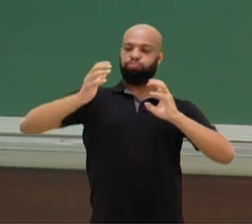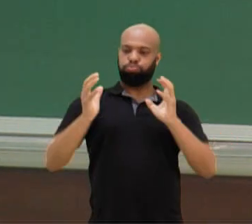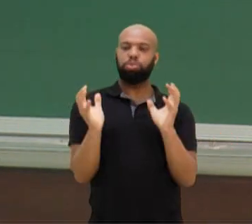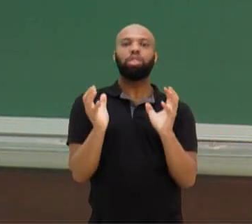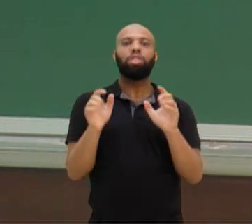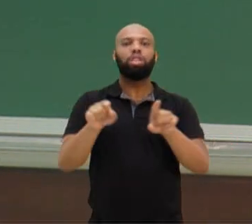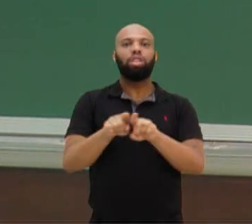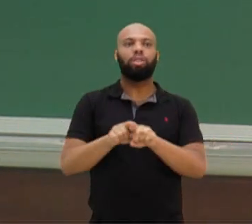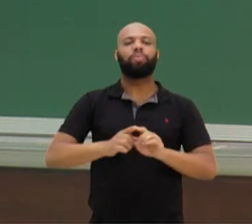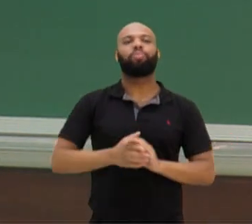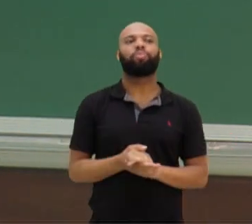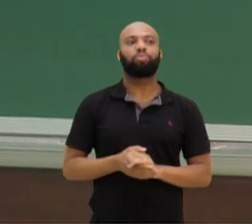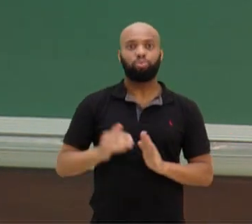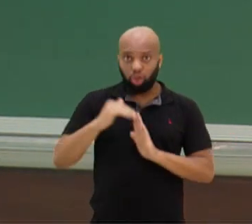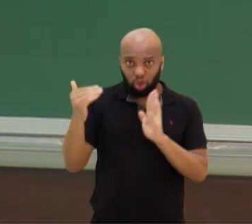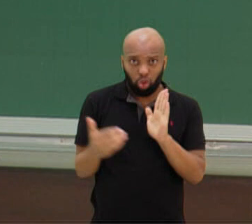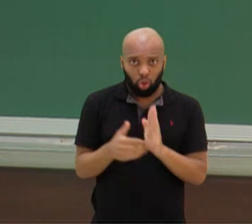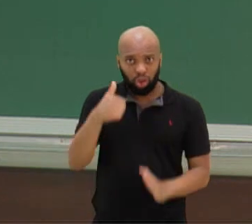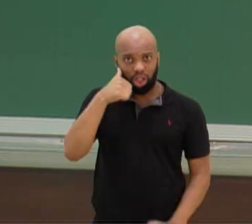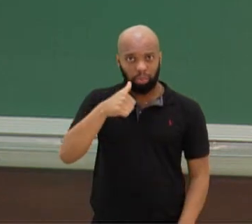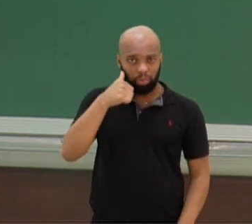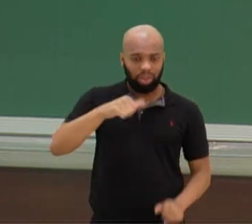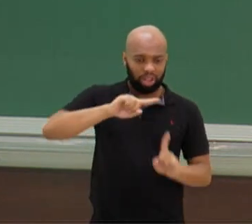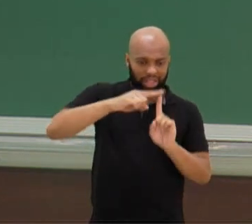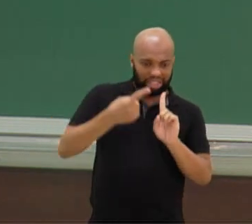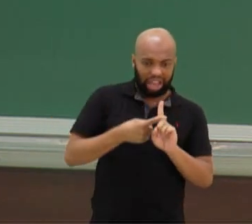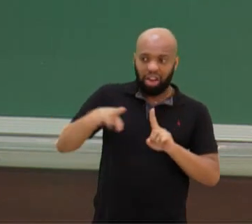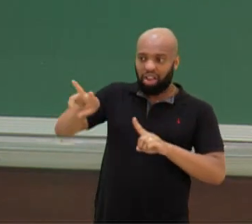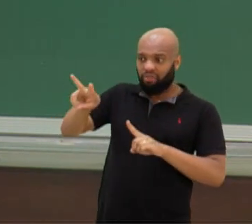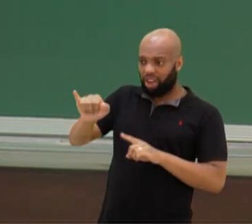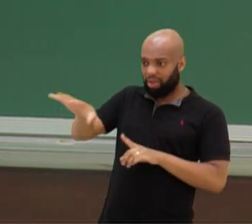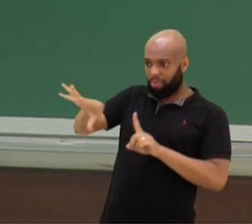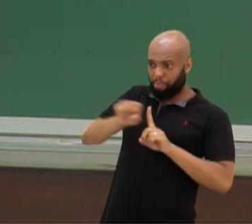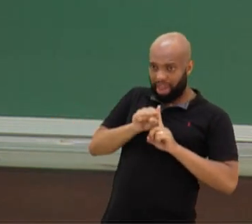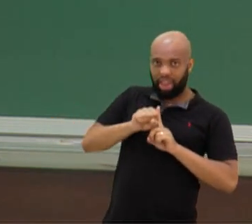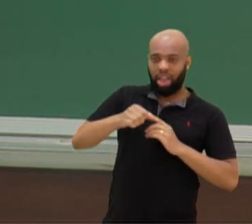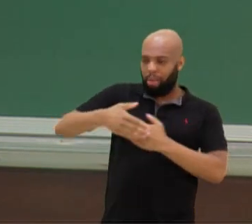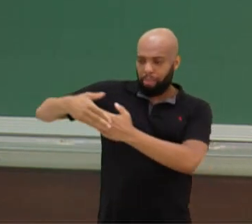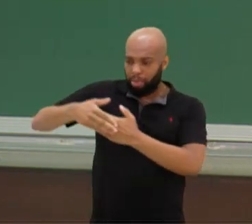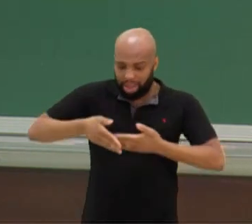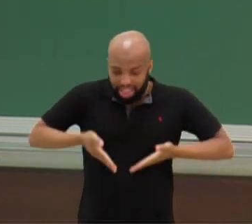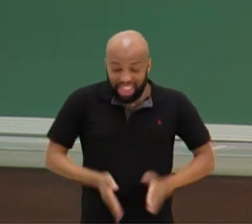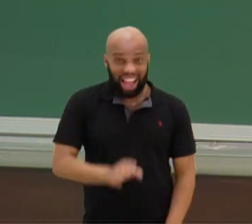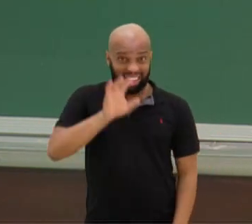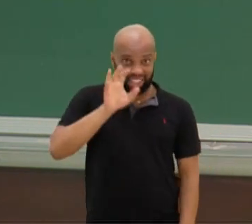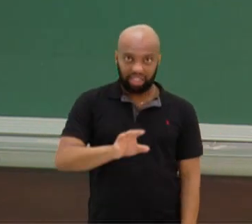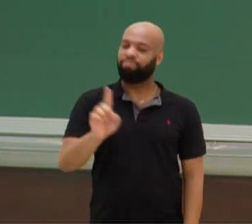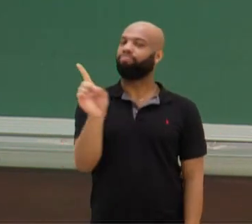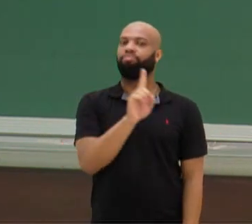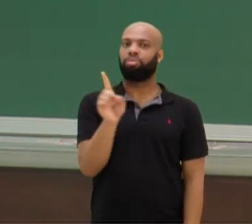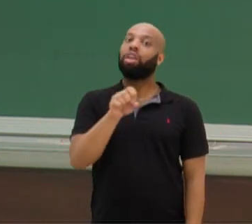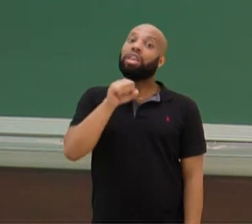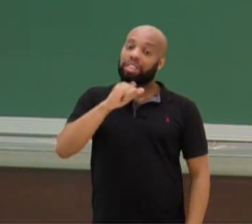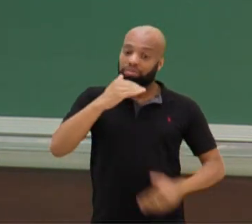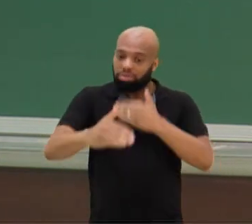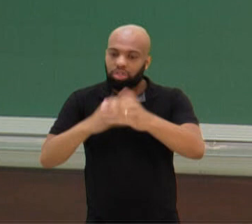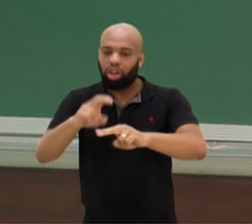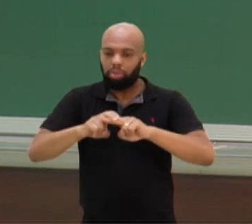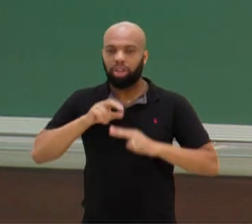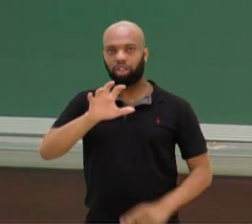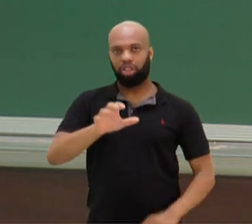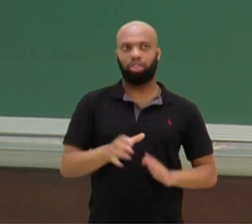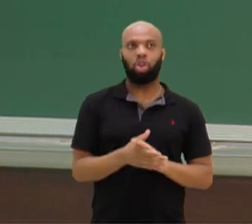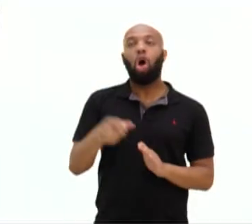acontece. Não é toda grávida que tem Zika que a criança, né, que o bebê vai desenvolver a síndrome, mas quando desenvolve é por isso. Aqui